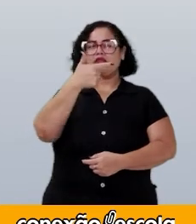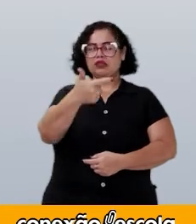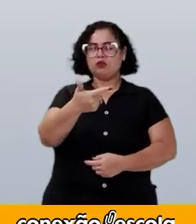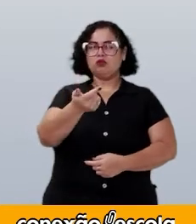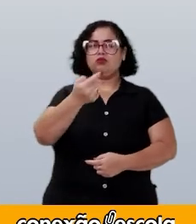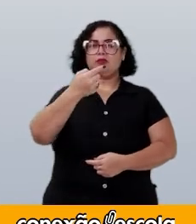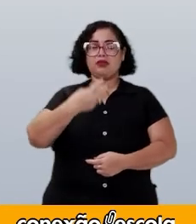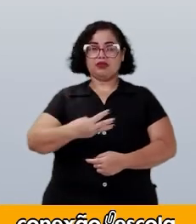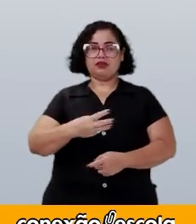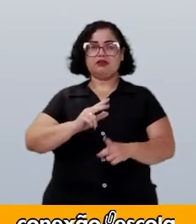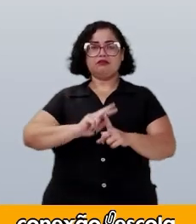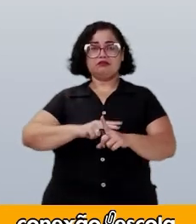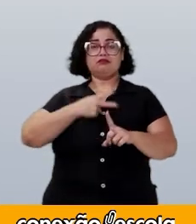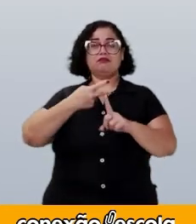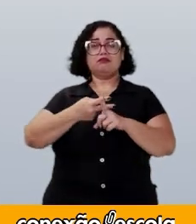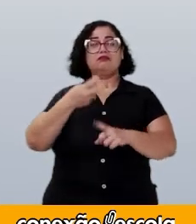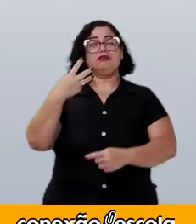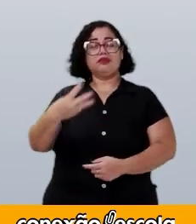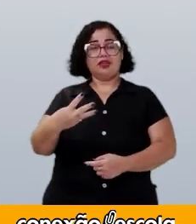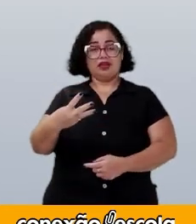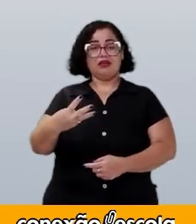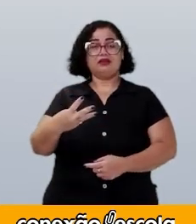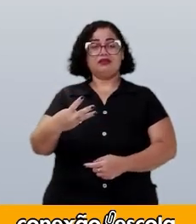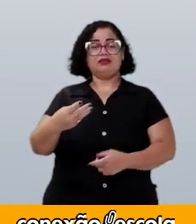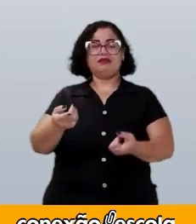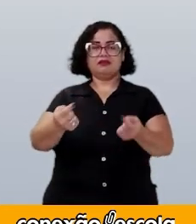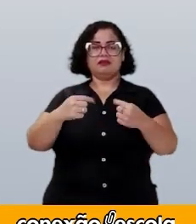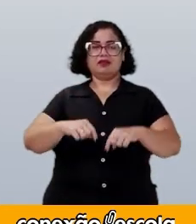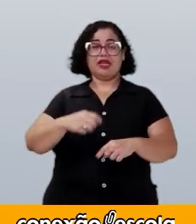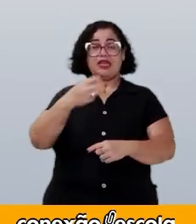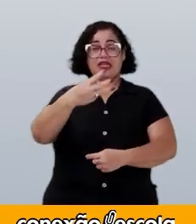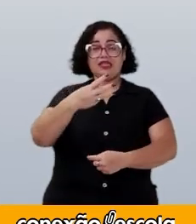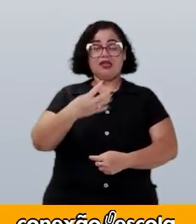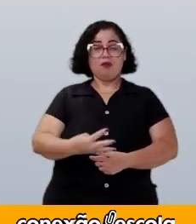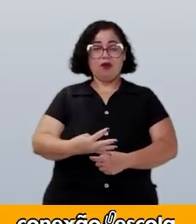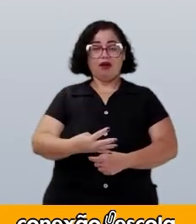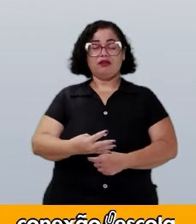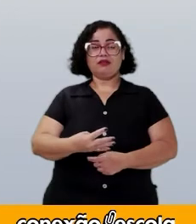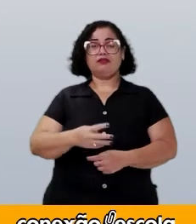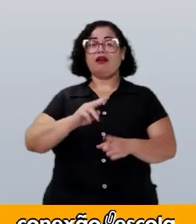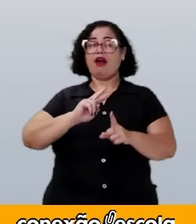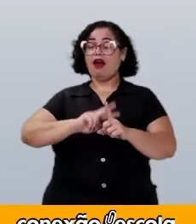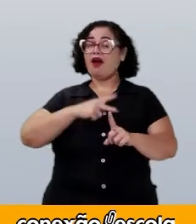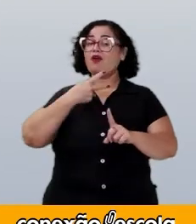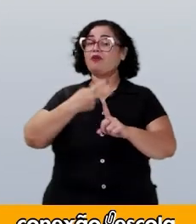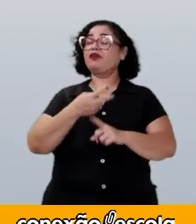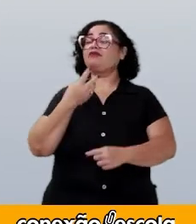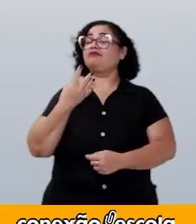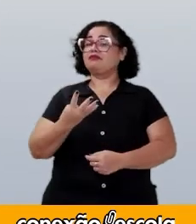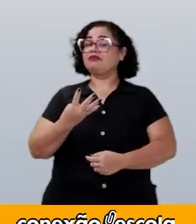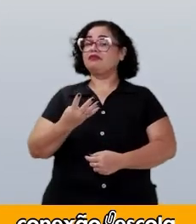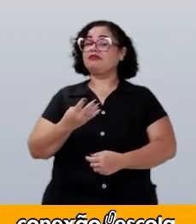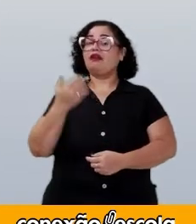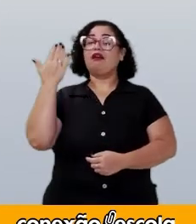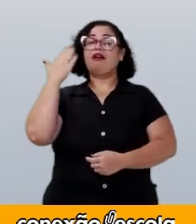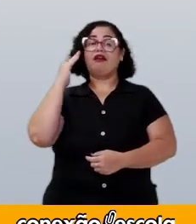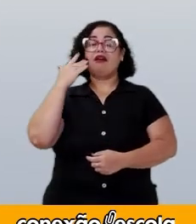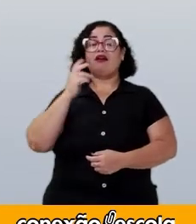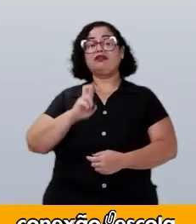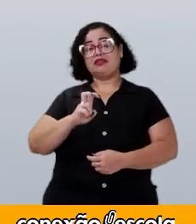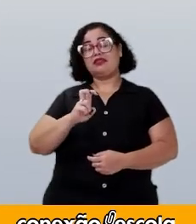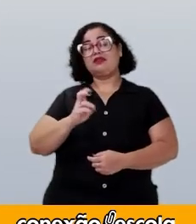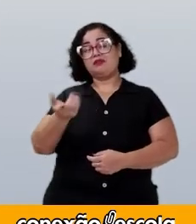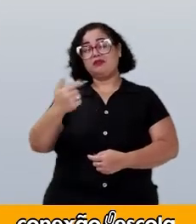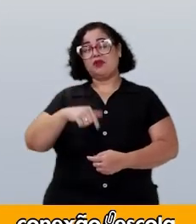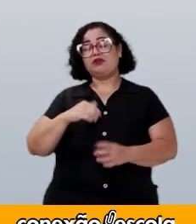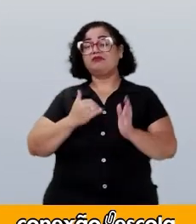para a terceira eu aumentei 3. Da terceira para a quarta eu aumentei 4. Então para a próxima eu